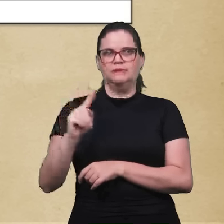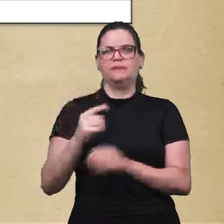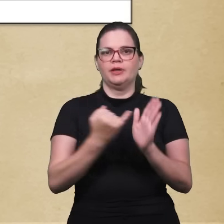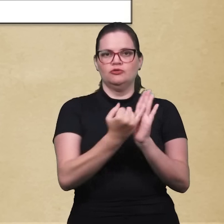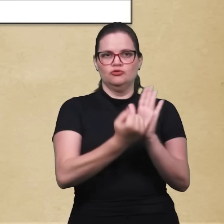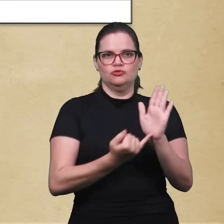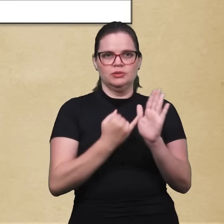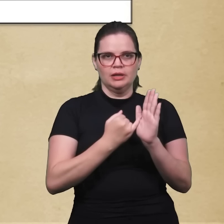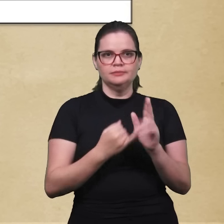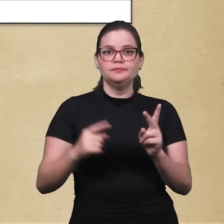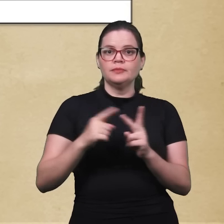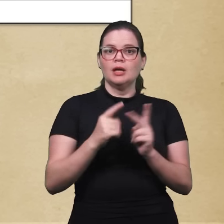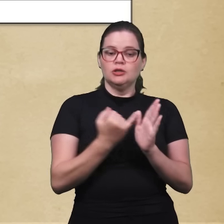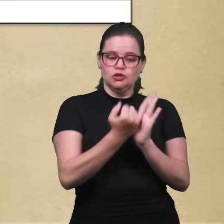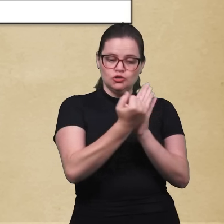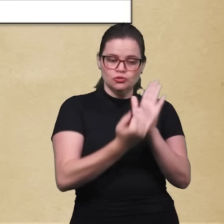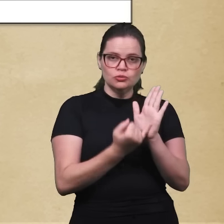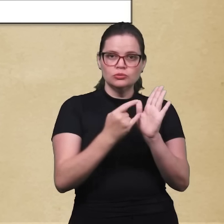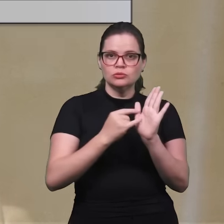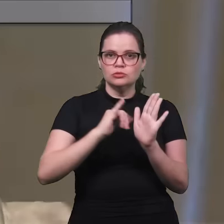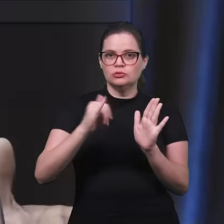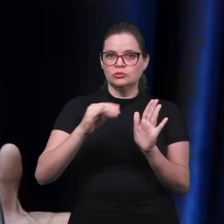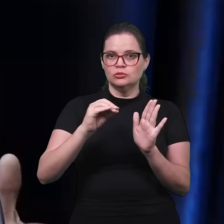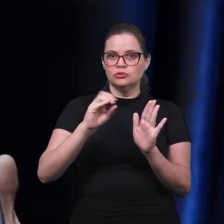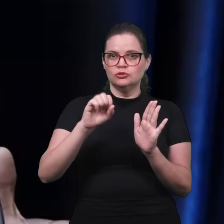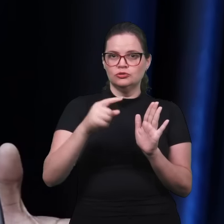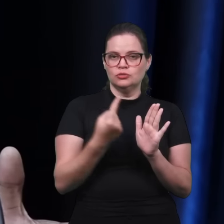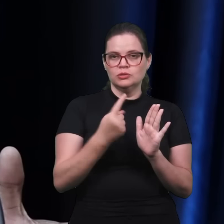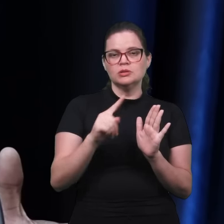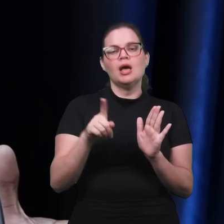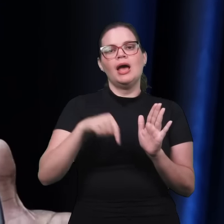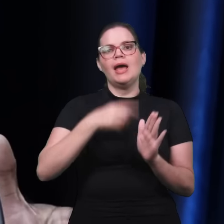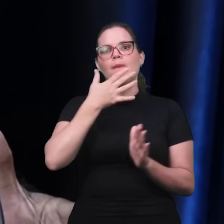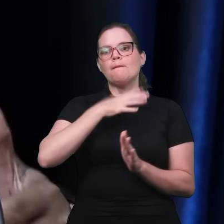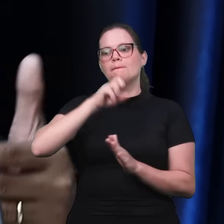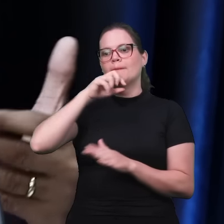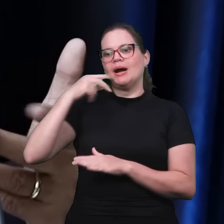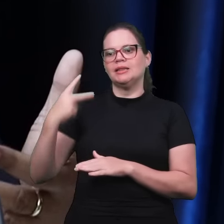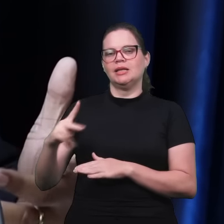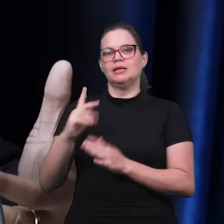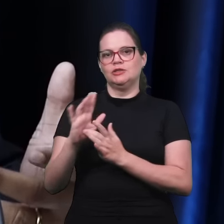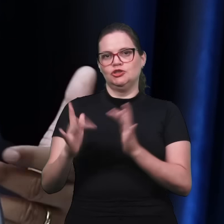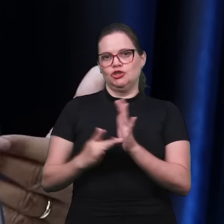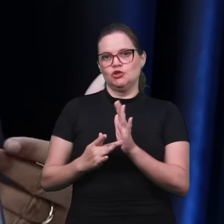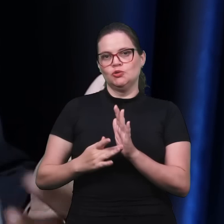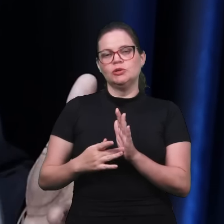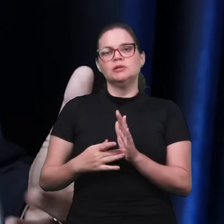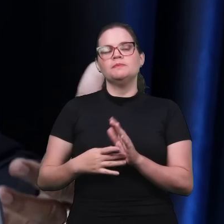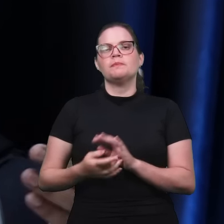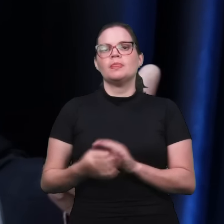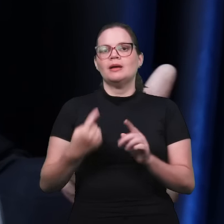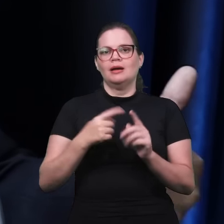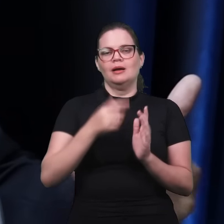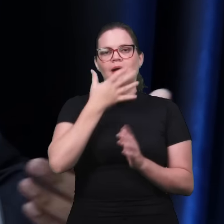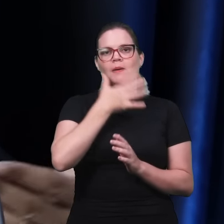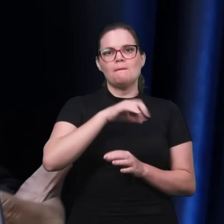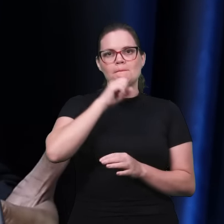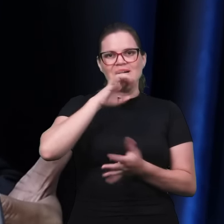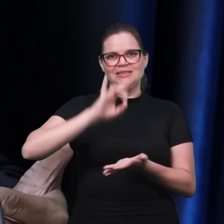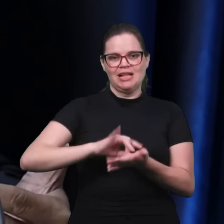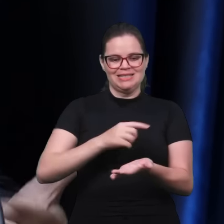ano 53, né? O homem justo, escolhido por Deus para dar a Jesus